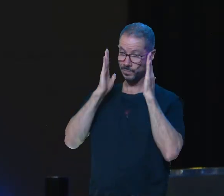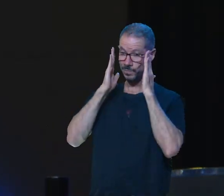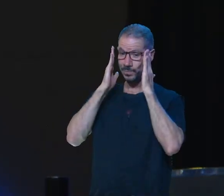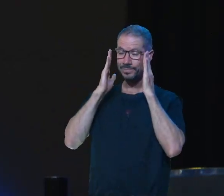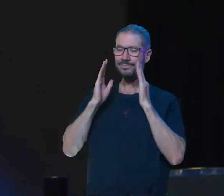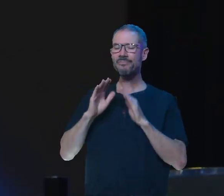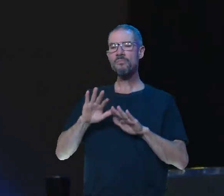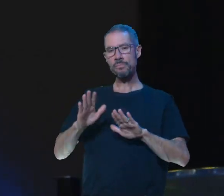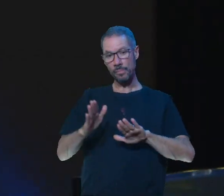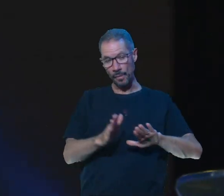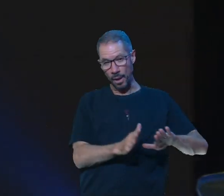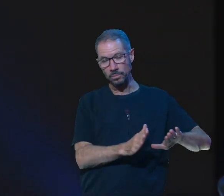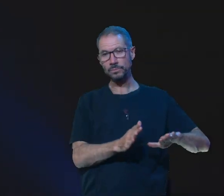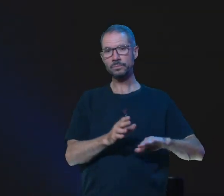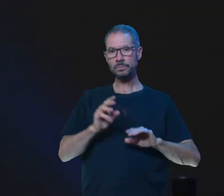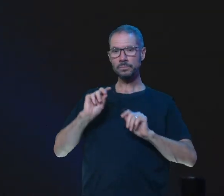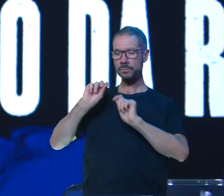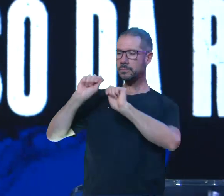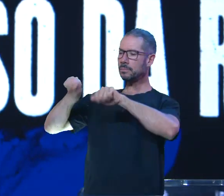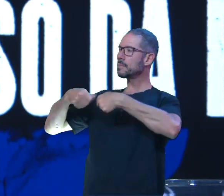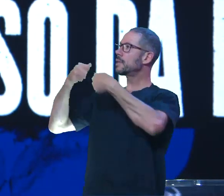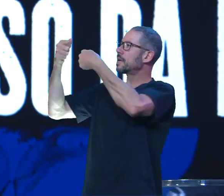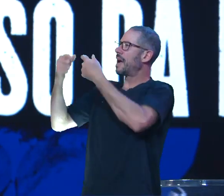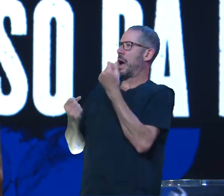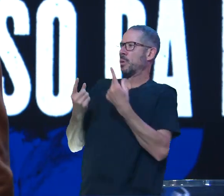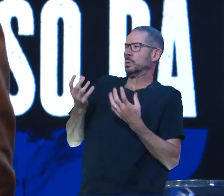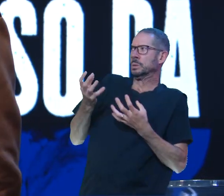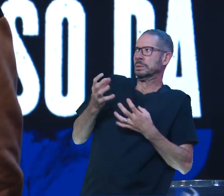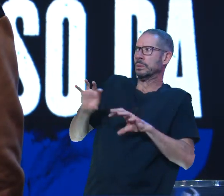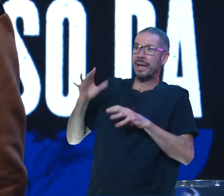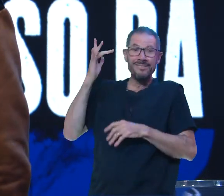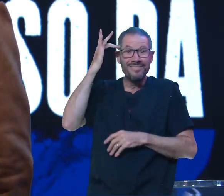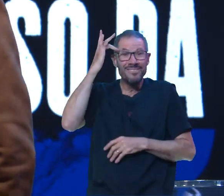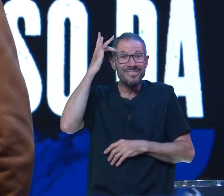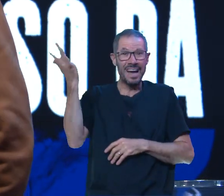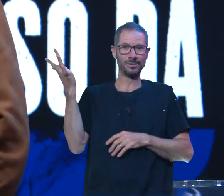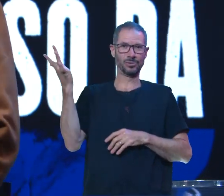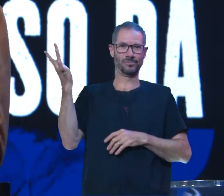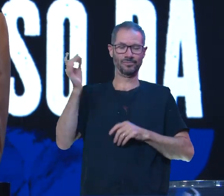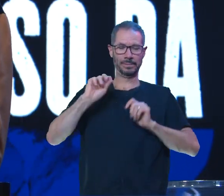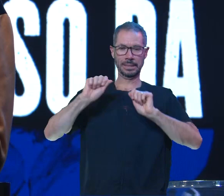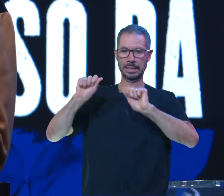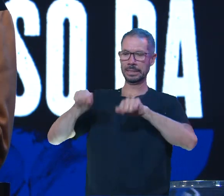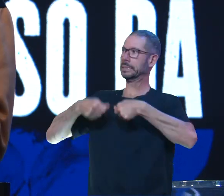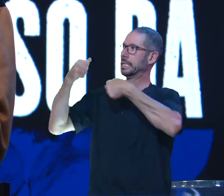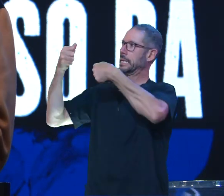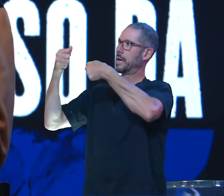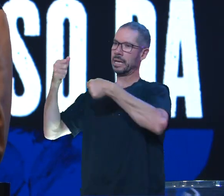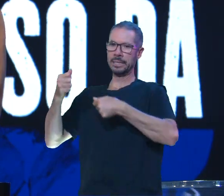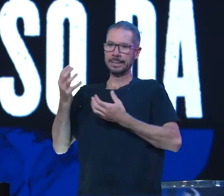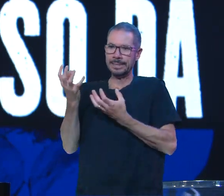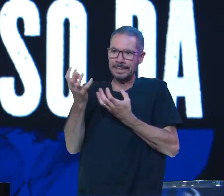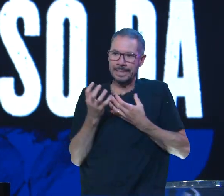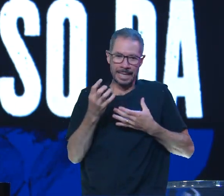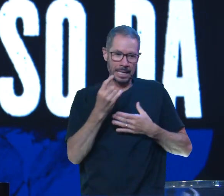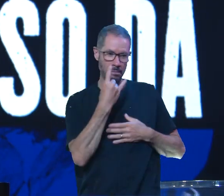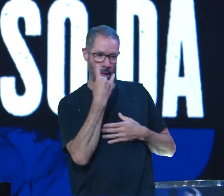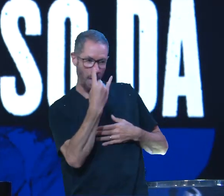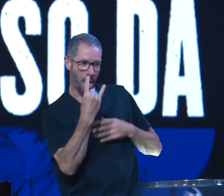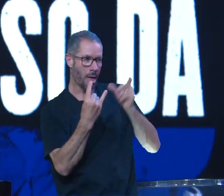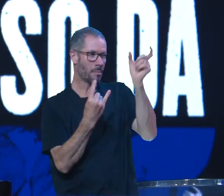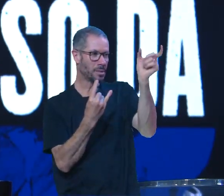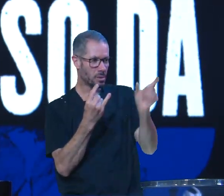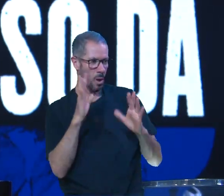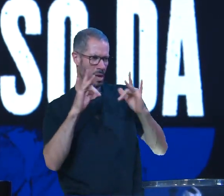E gente, entregar algo que você não quer é fácil. Entregar ou renunciar a algo que você quer, ou alguém, um